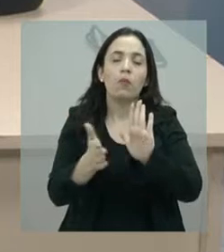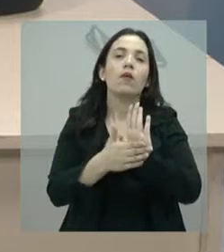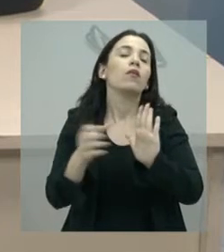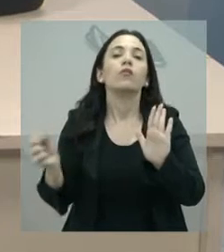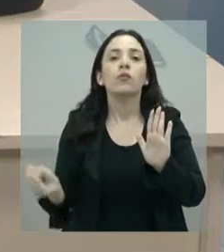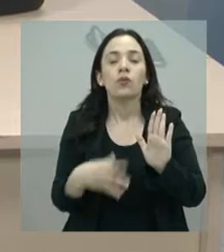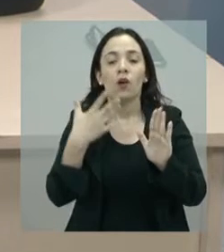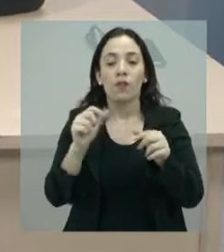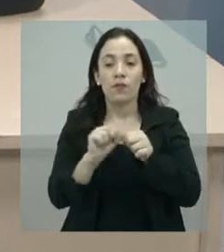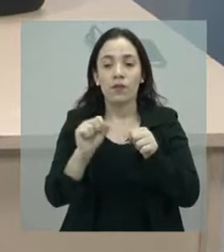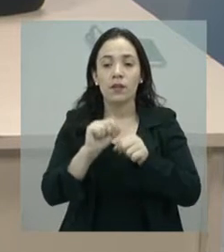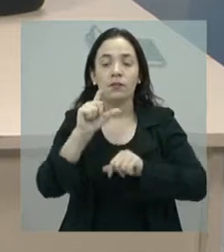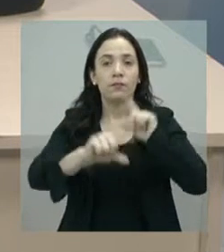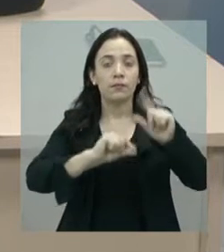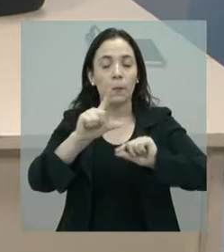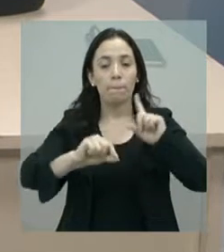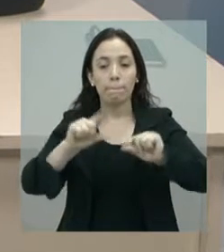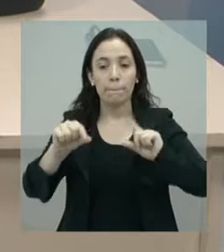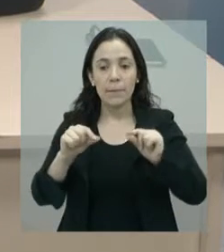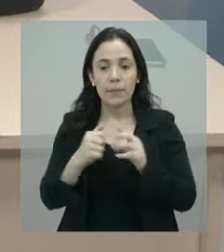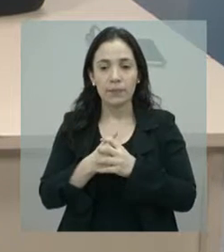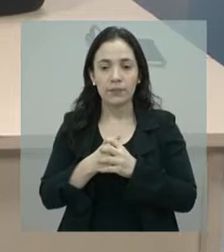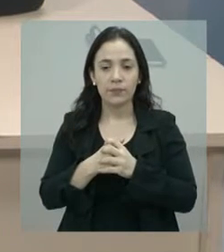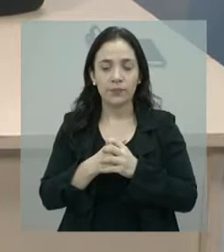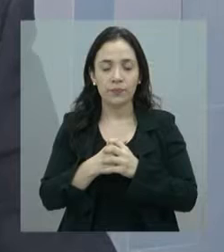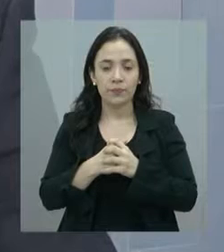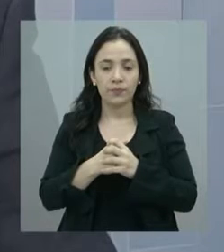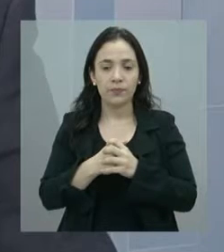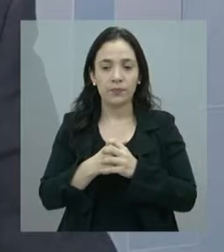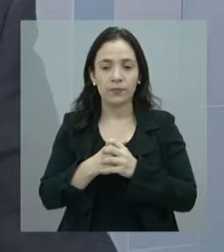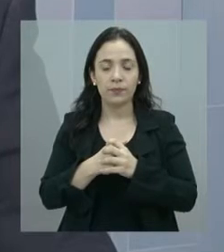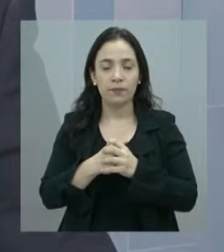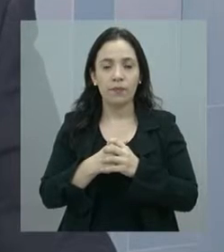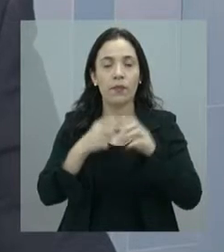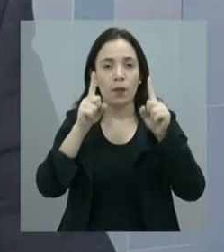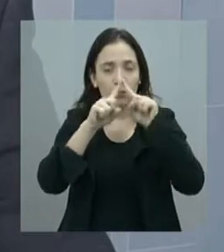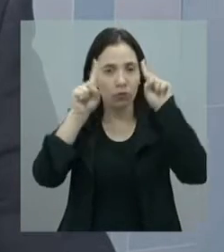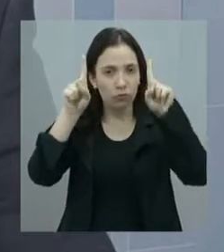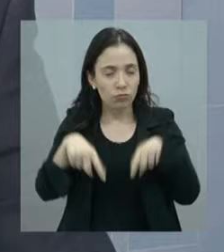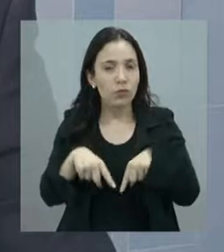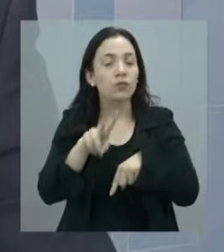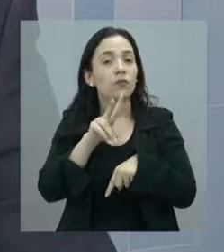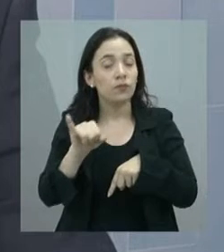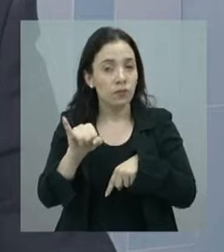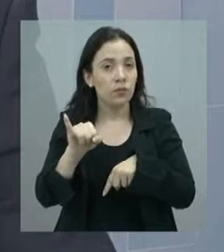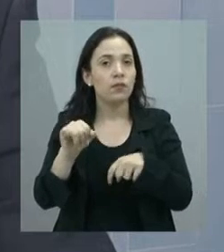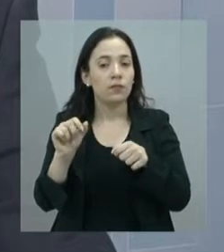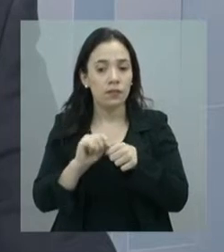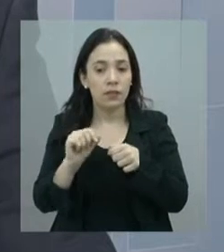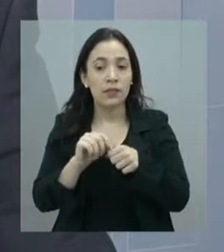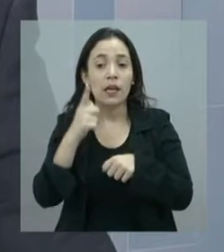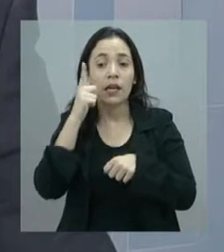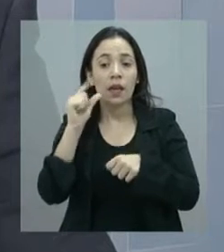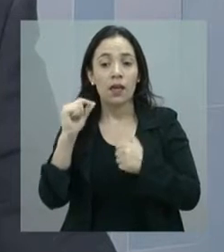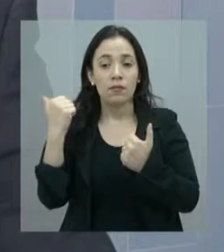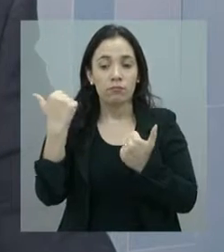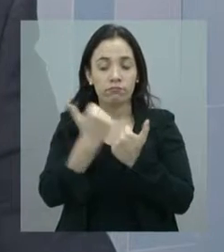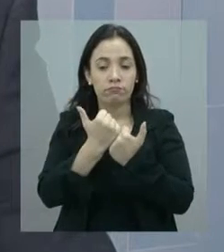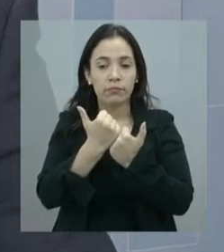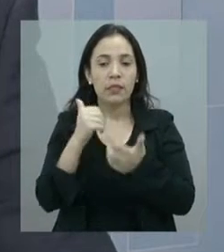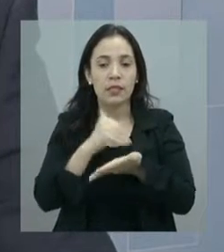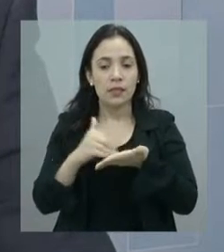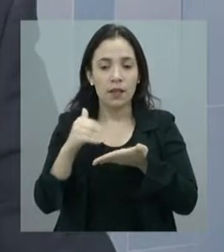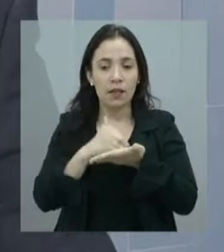fazer uma seleção. Chegou o projeto lá, não, deputado? Está chegando um projeto que quem exerce a Secretaria Executiva, quem exerce